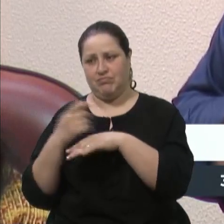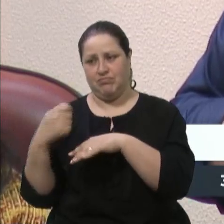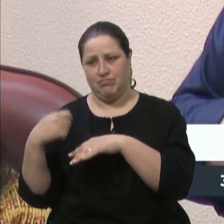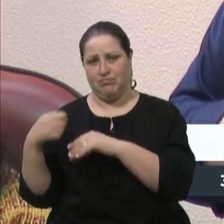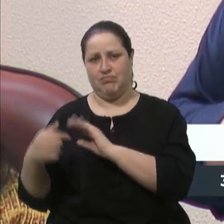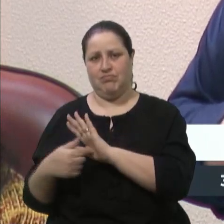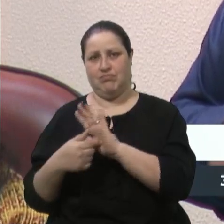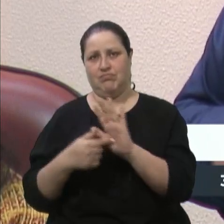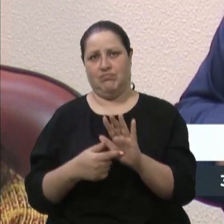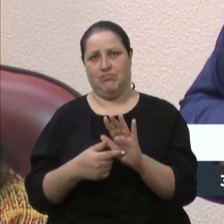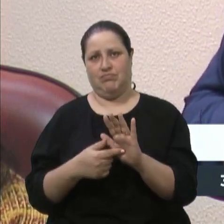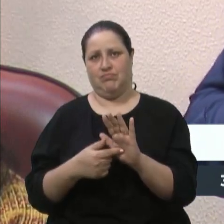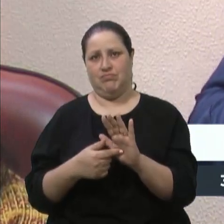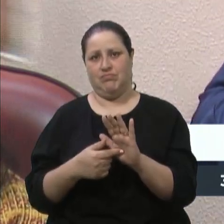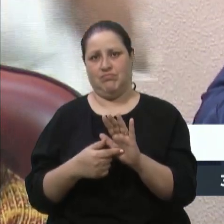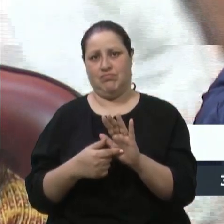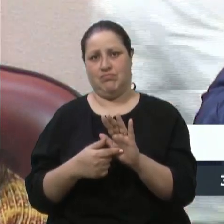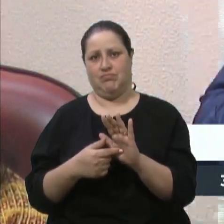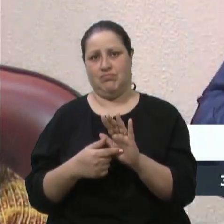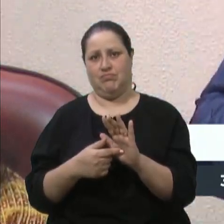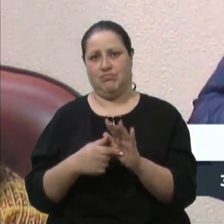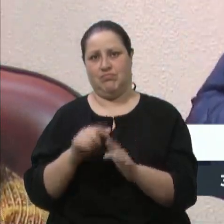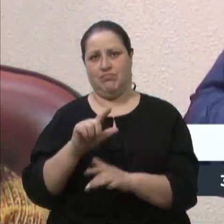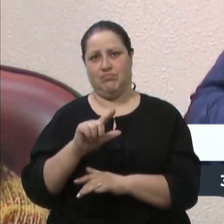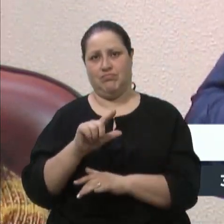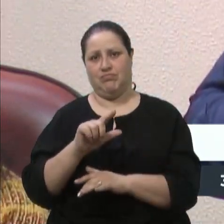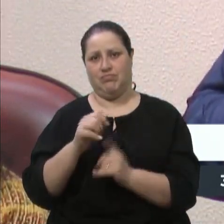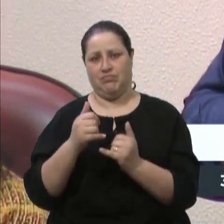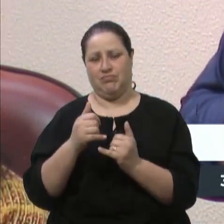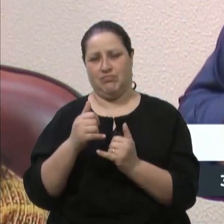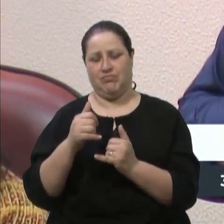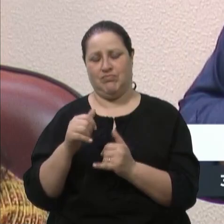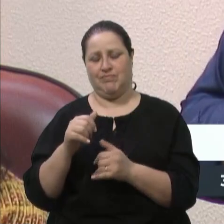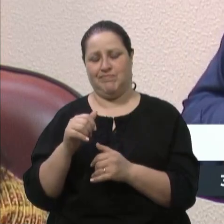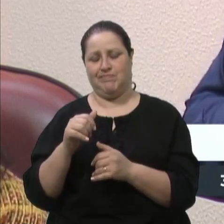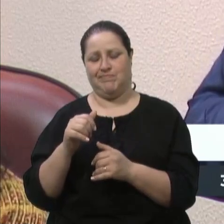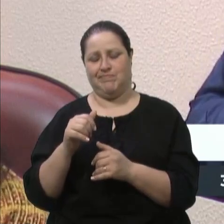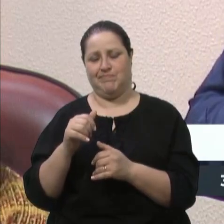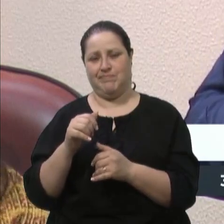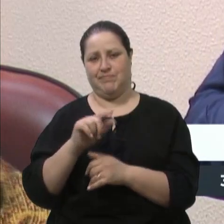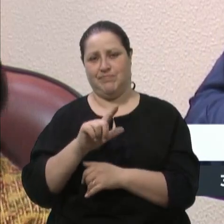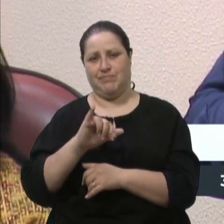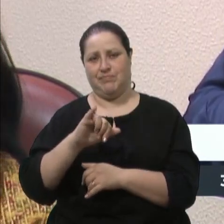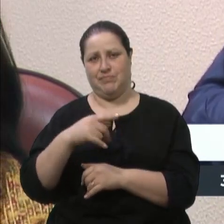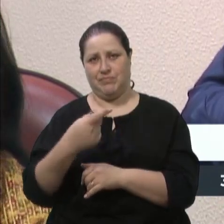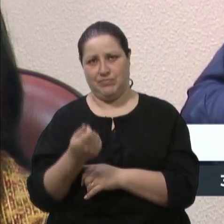linha de crédito diferenciado para vocês poderem crescer.